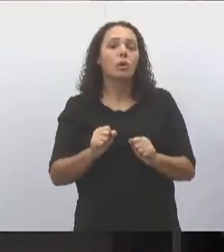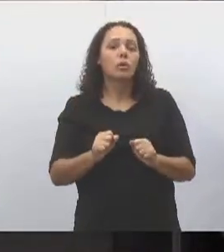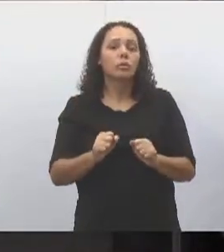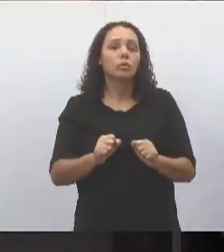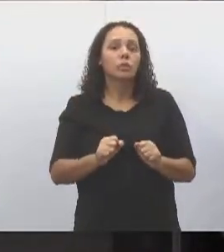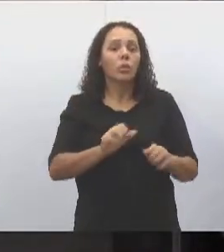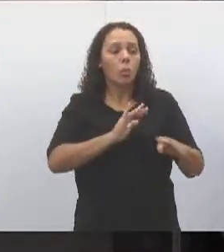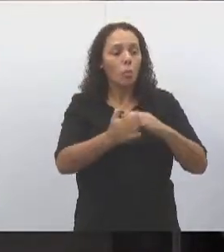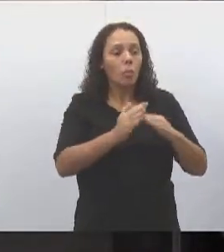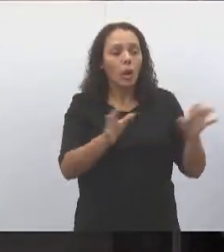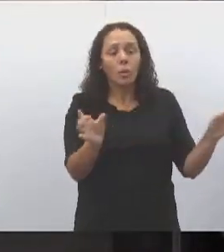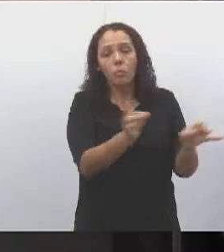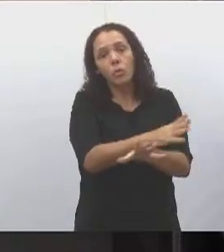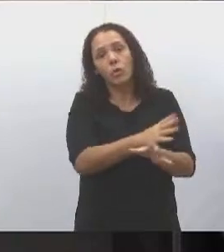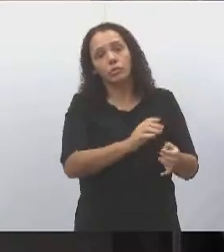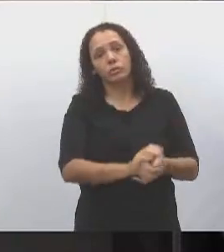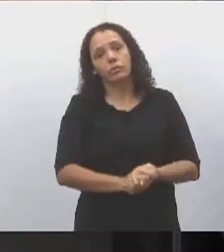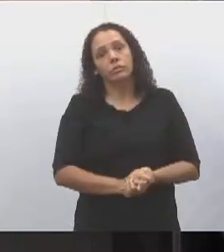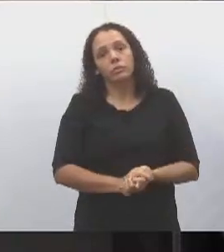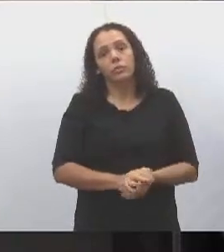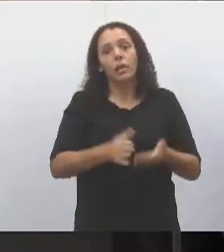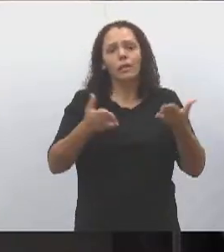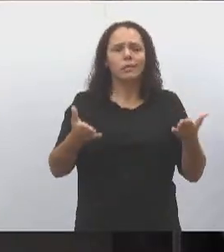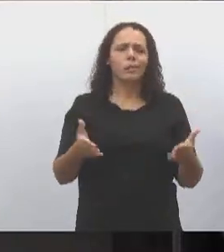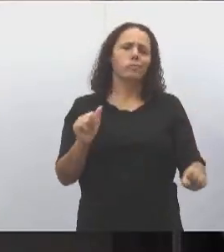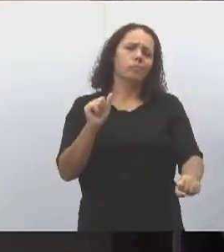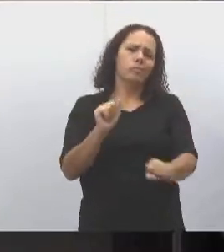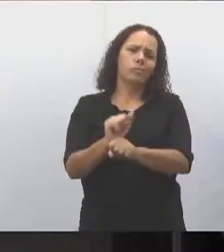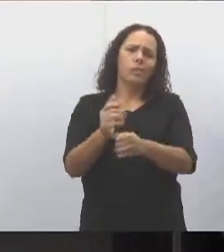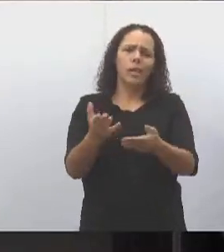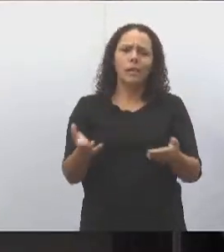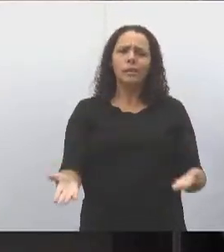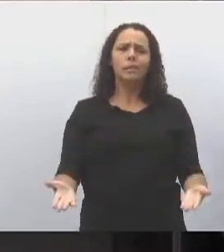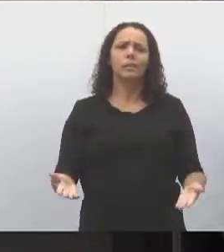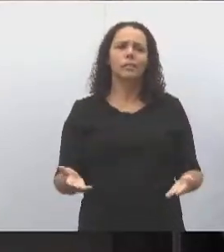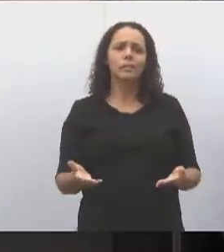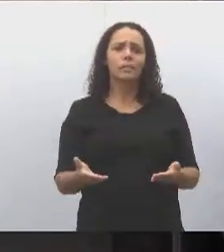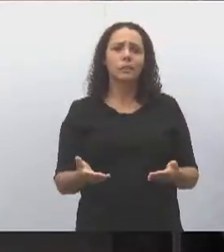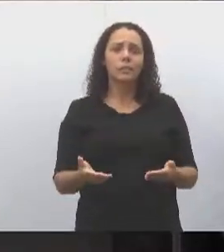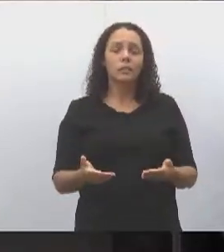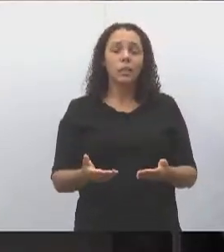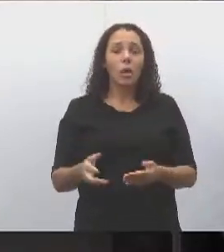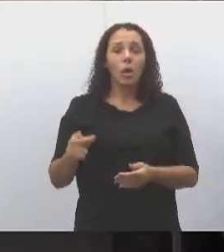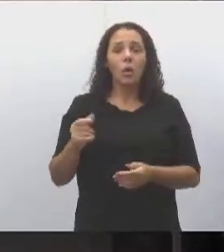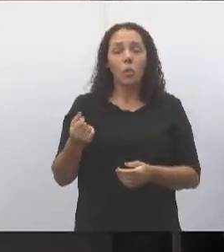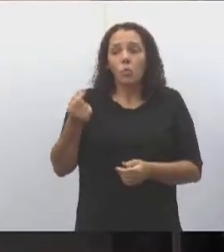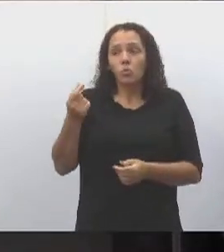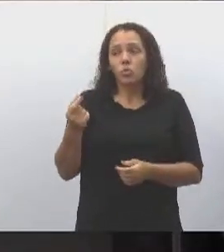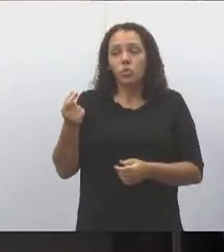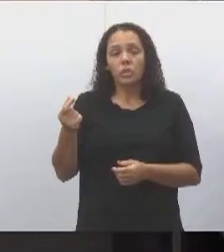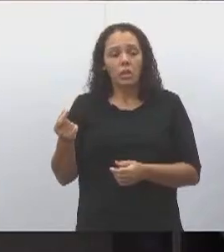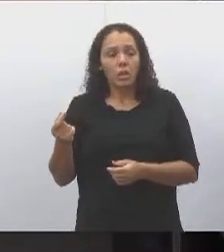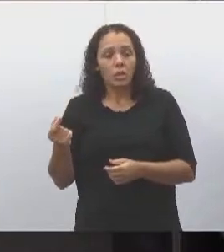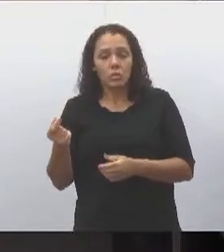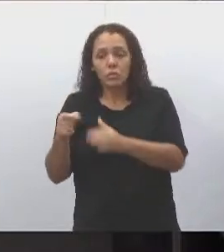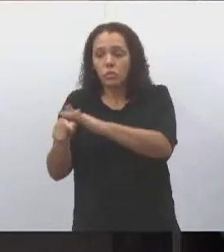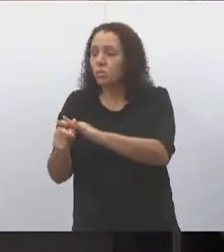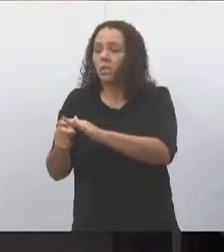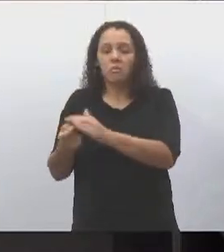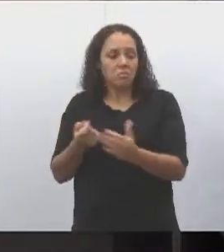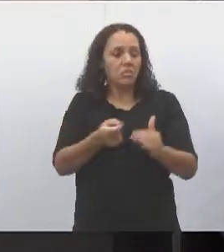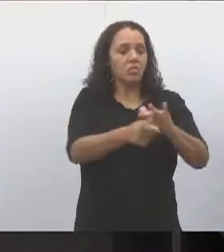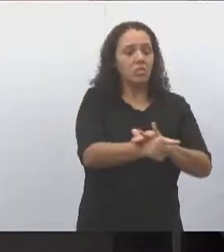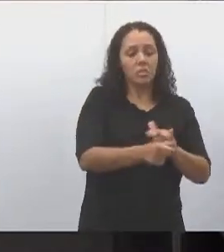arrumado. Então, gente, vamos parar de fazer isso. Pegar um recurso de um lado, botar no outro e